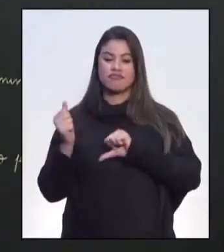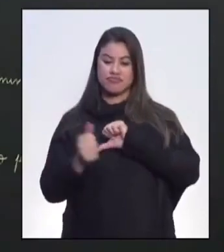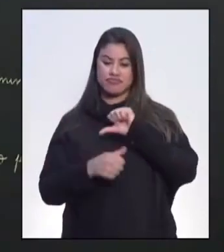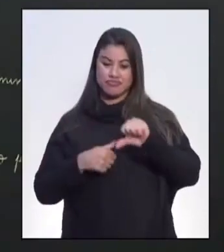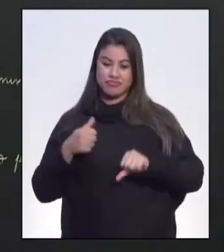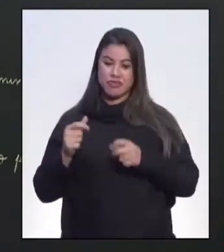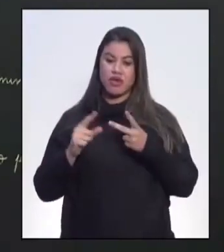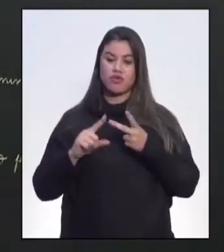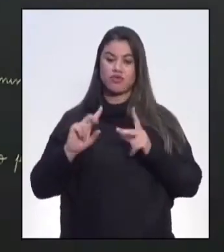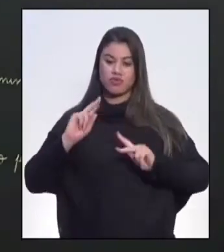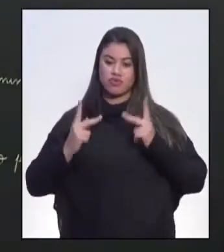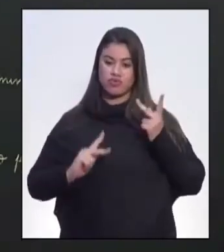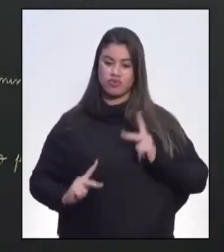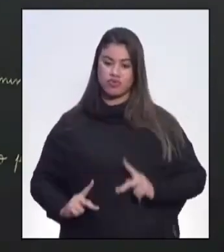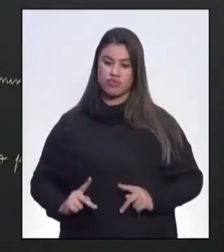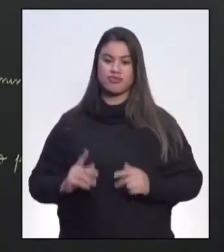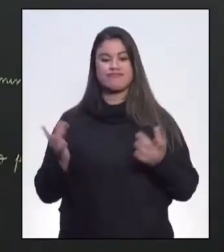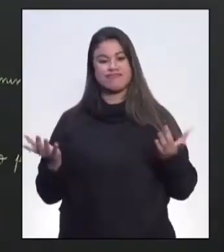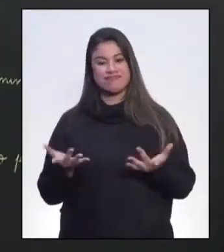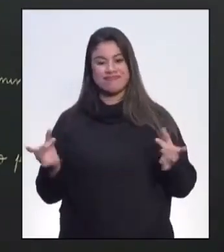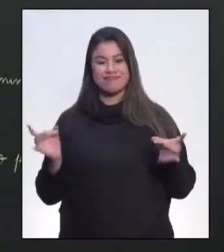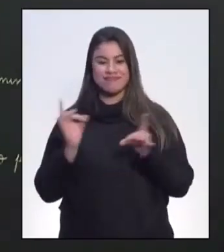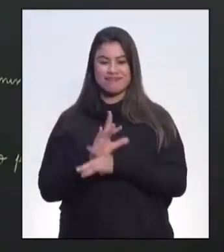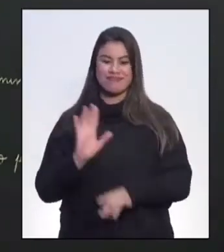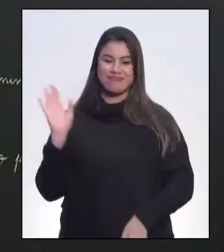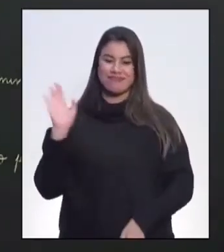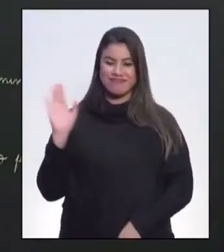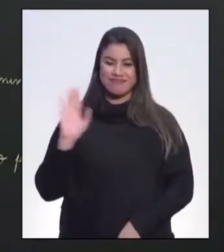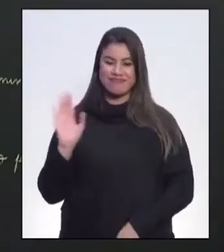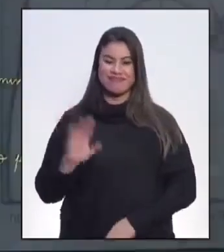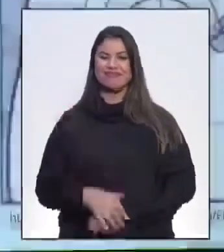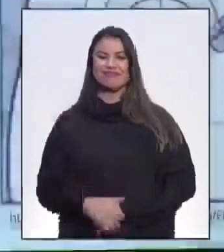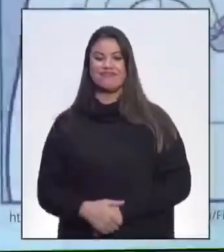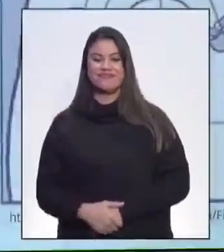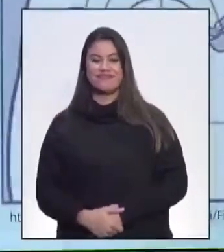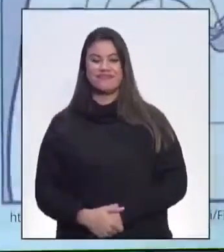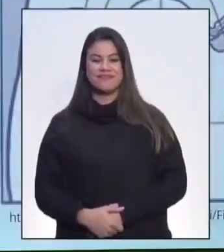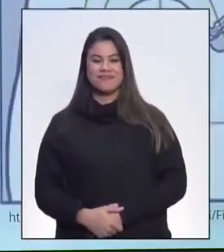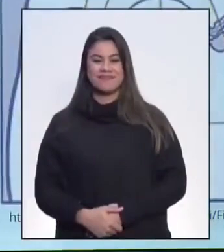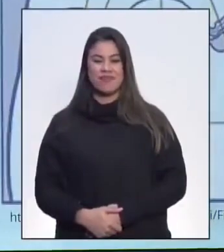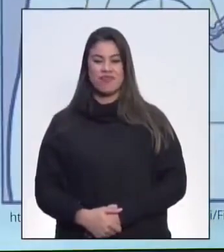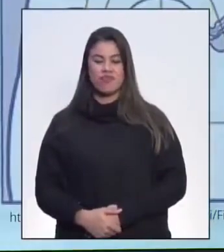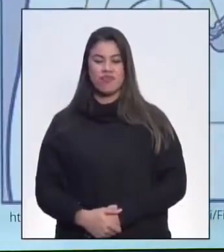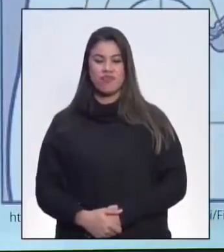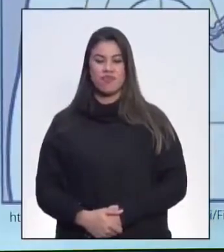são os hormônios sexuais, e fechamos aqui a nossa aula de hoje. Até a próxima. Tchauzinho!